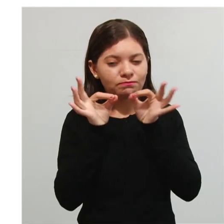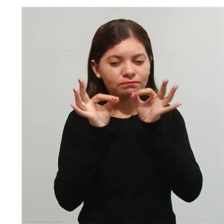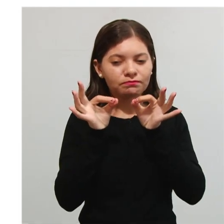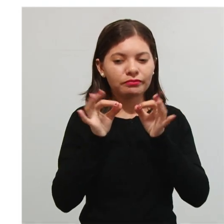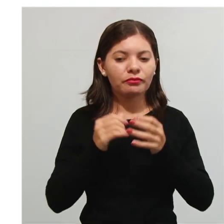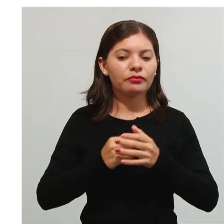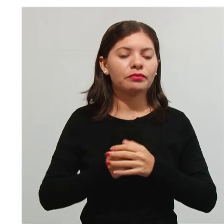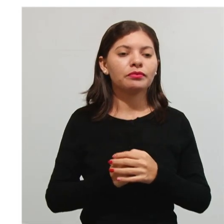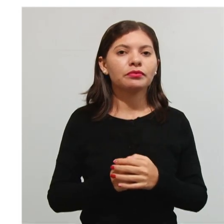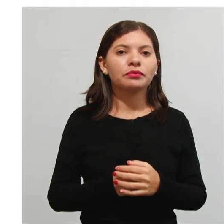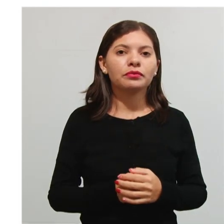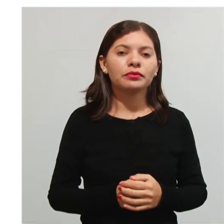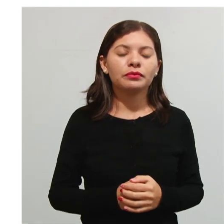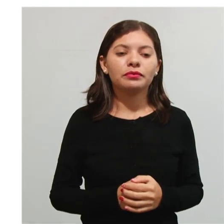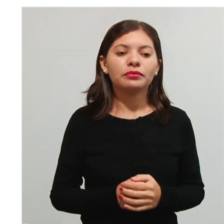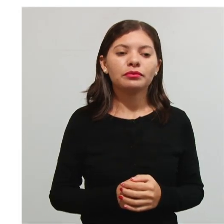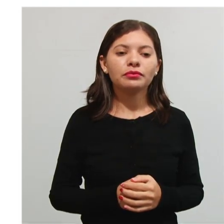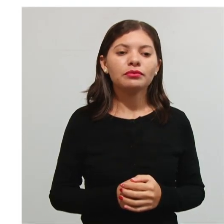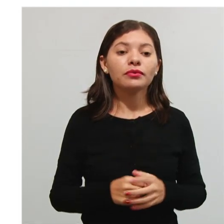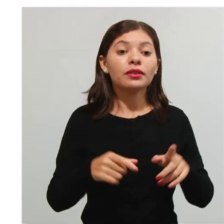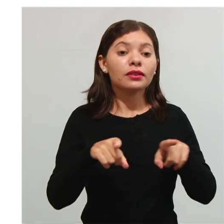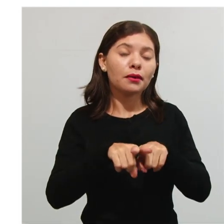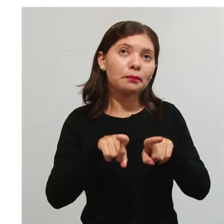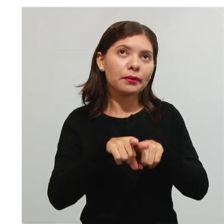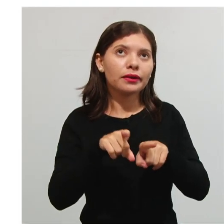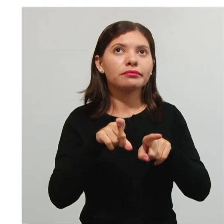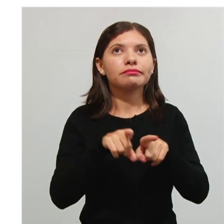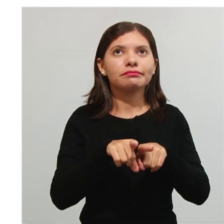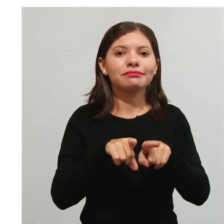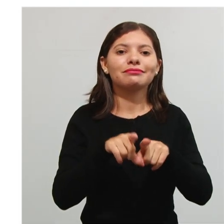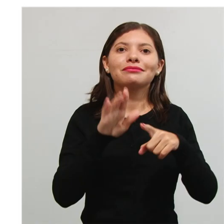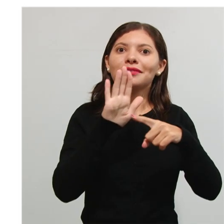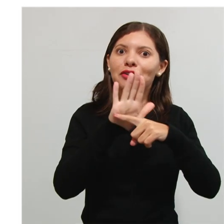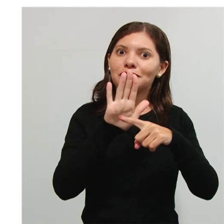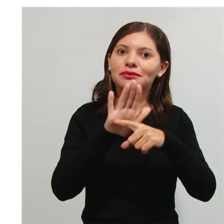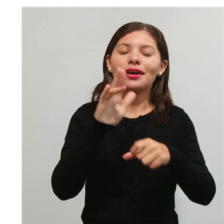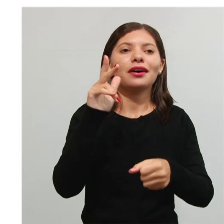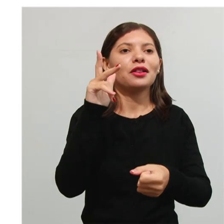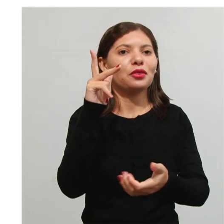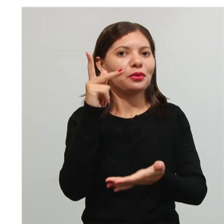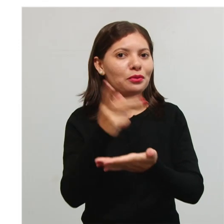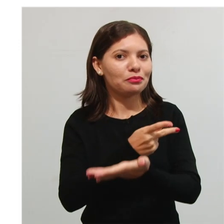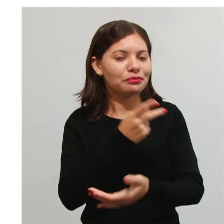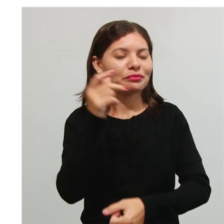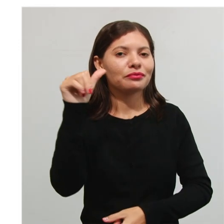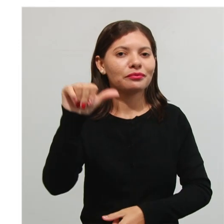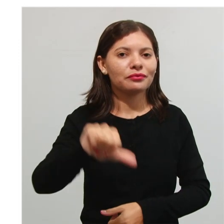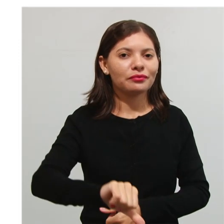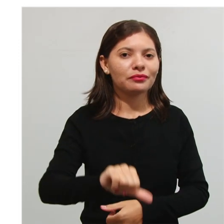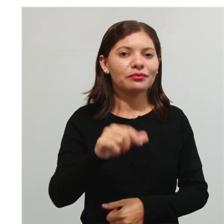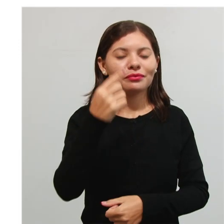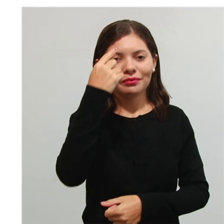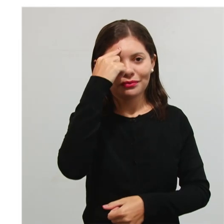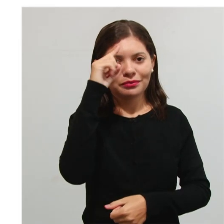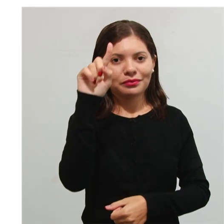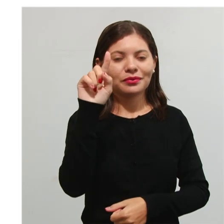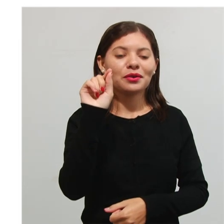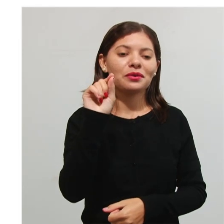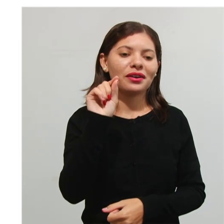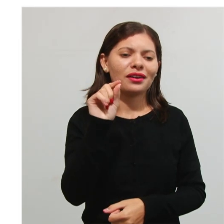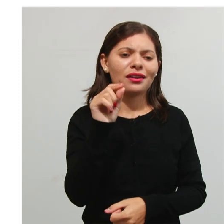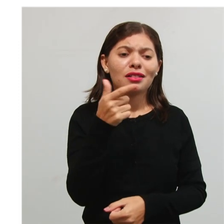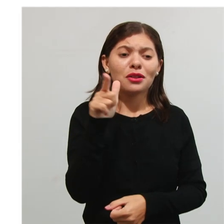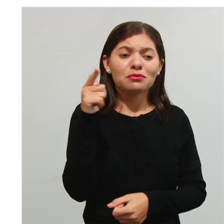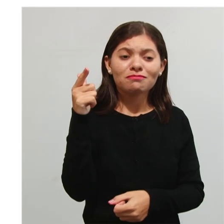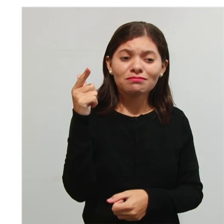Outra coisa que pode aí colaborar para o fracasso de uma ideia, de um empreendimento, é justamente você não ter